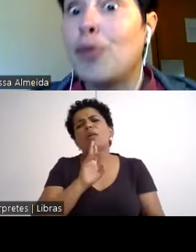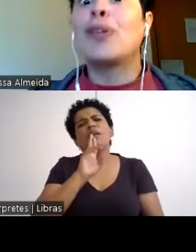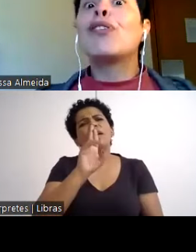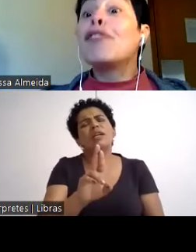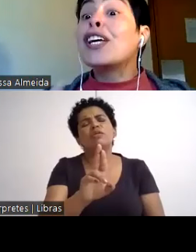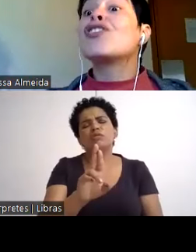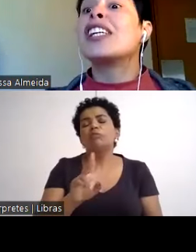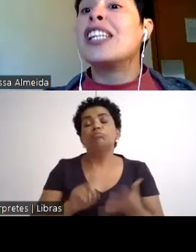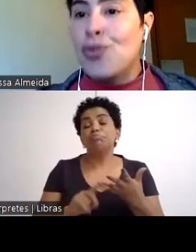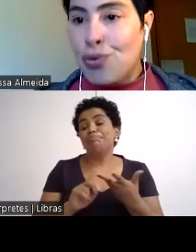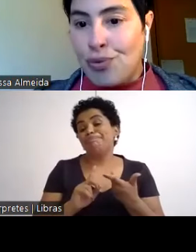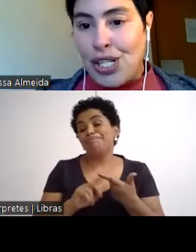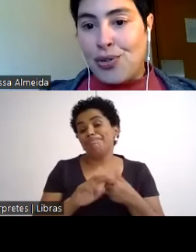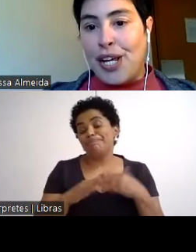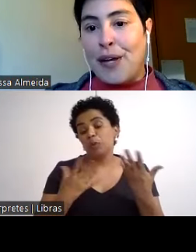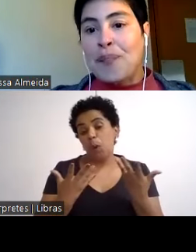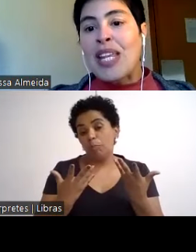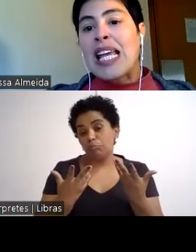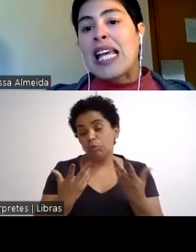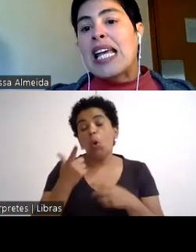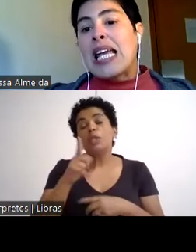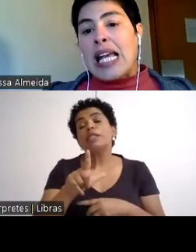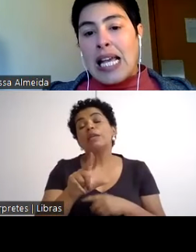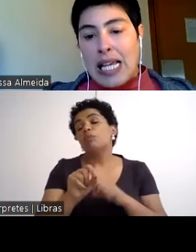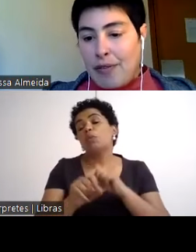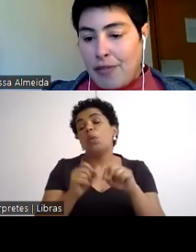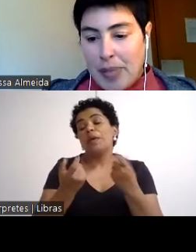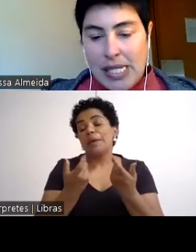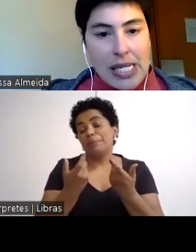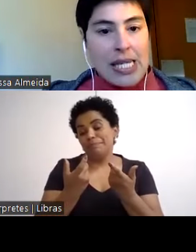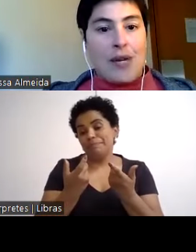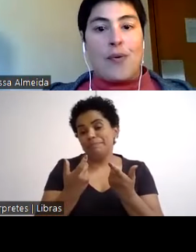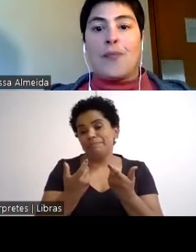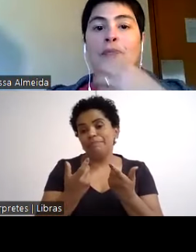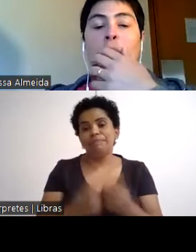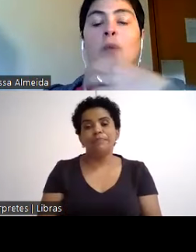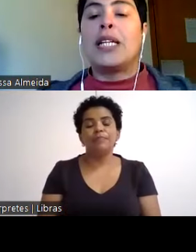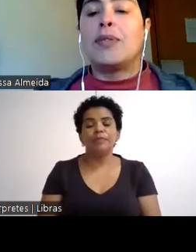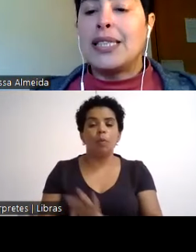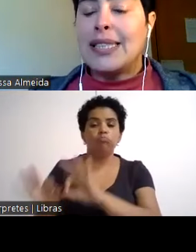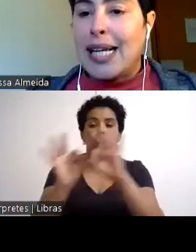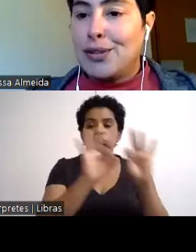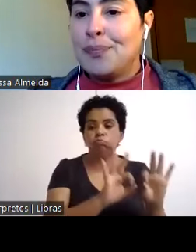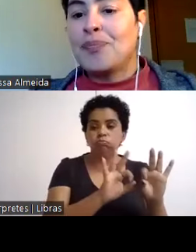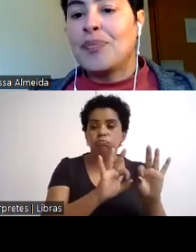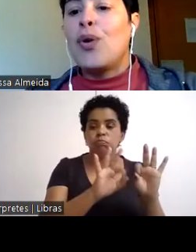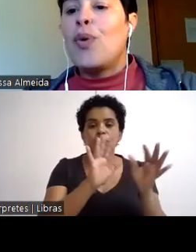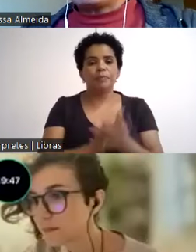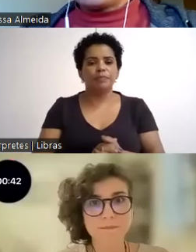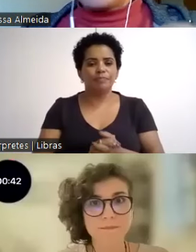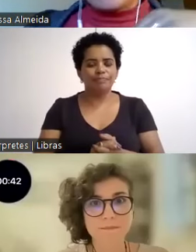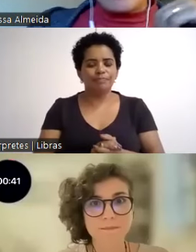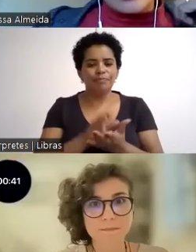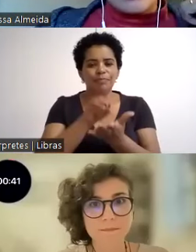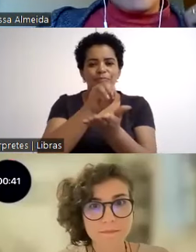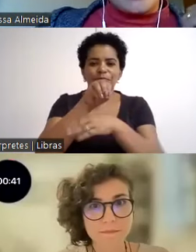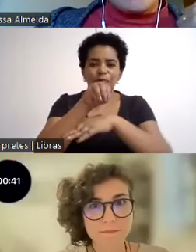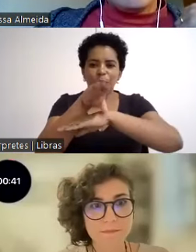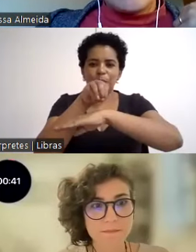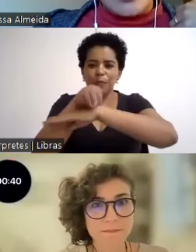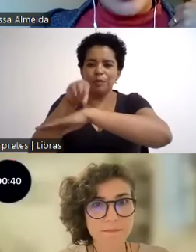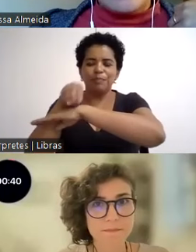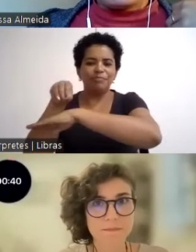política pública? O que foi que a gente ganhou com isso, né? Eu vou passar aqui, ó. O plano lançado. O evento, aqui